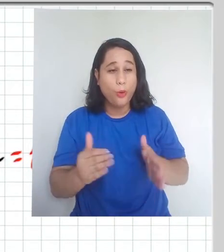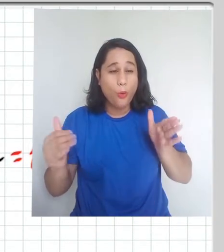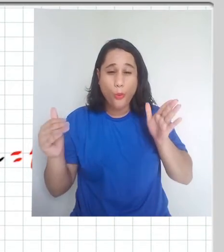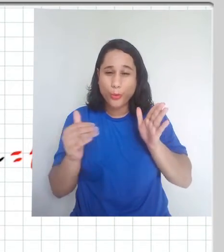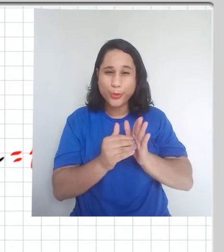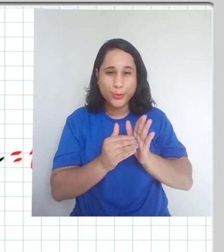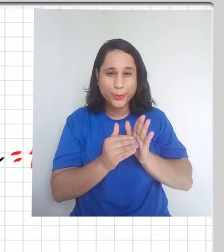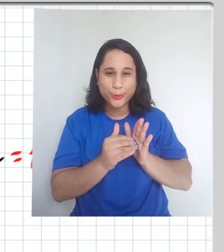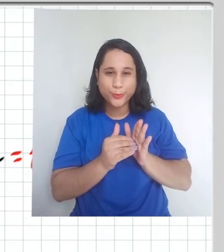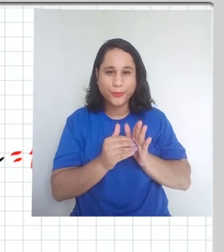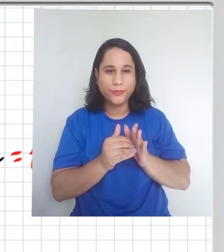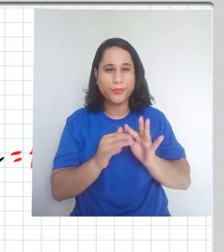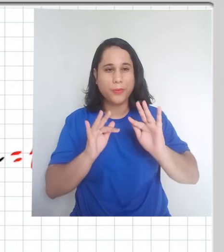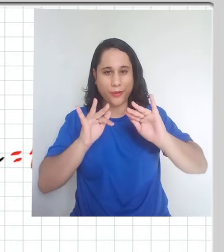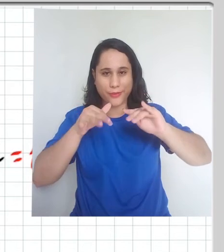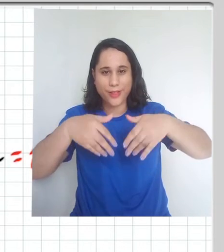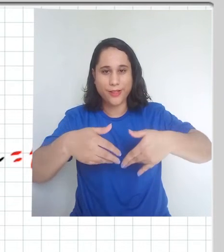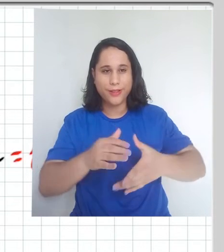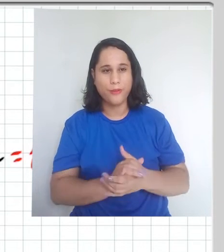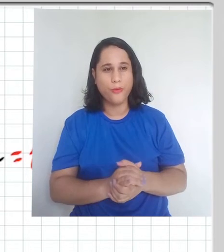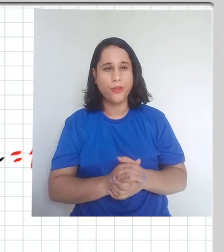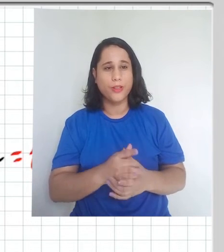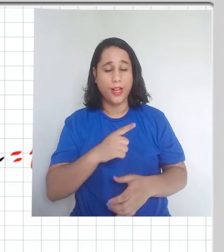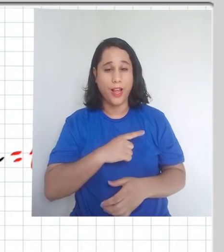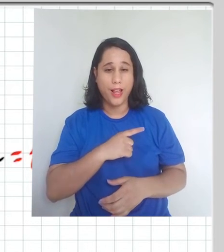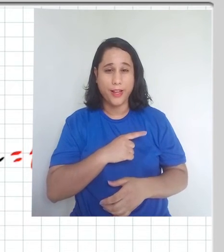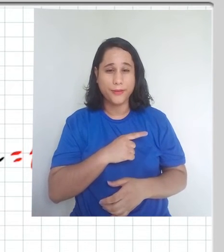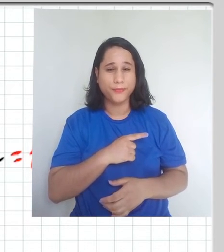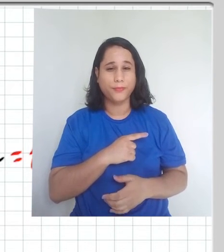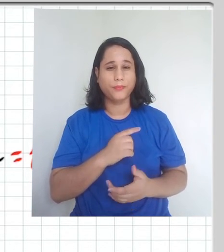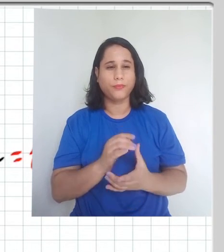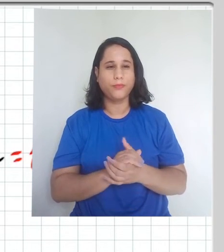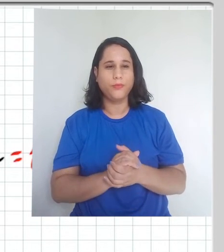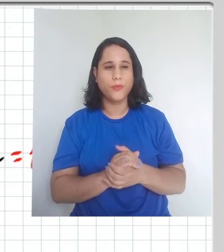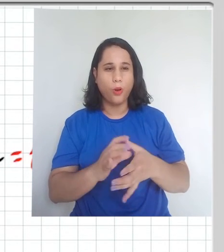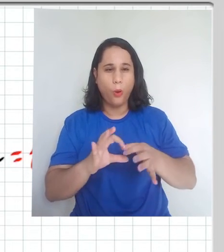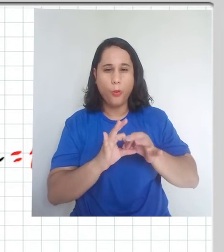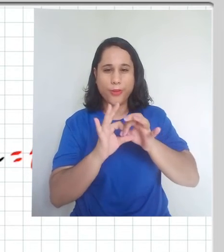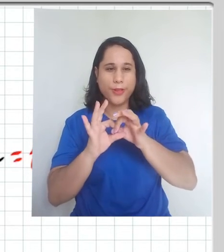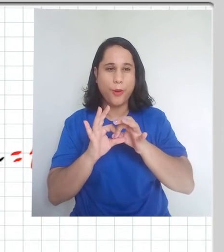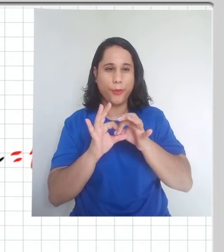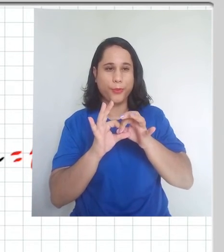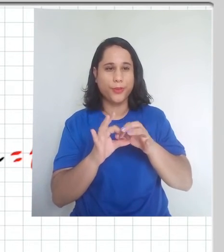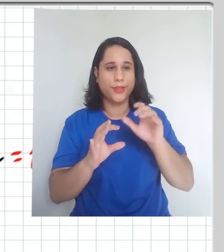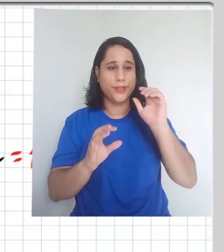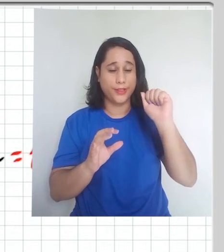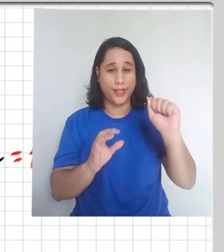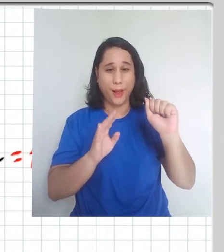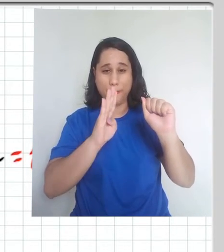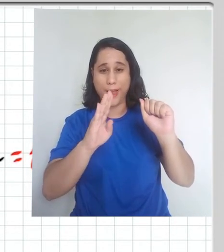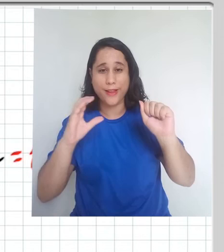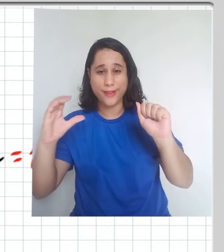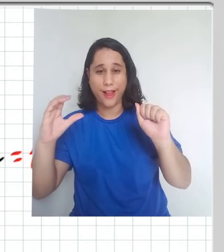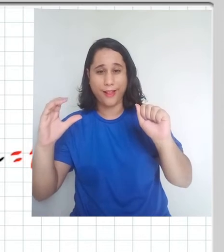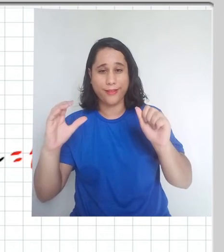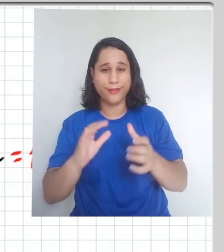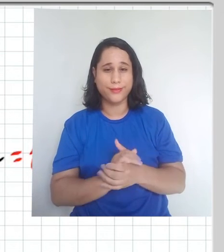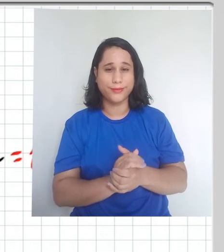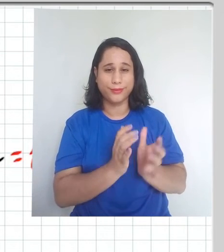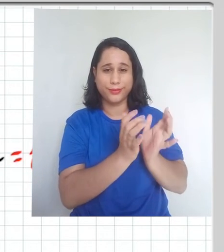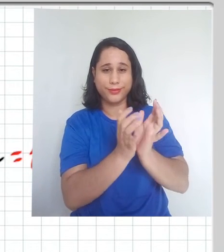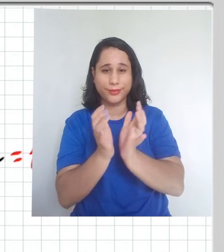último, finalizaremos com a união de A, B e C. Quando eu falo na união de A, B e C,